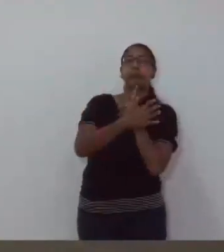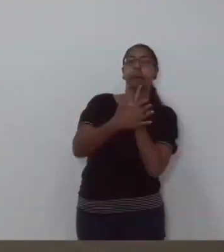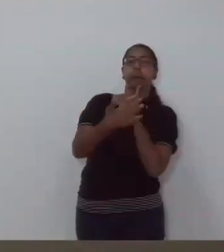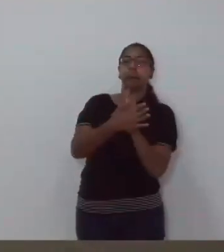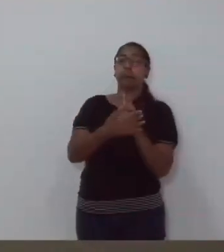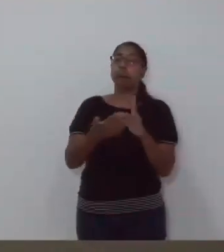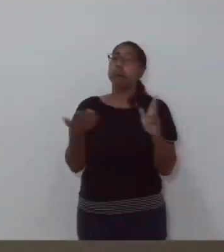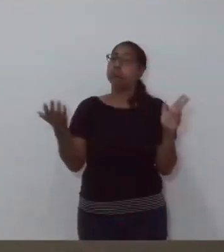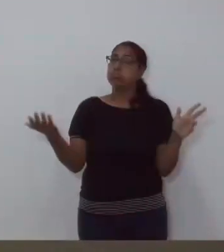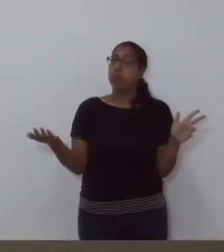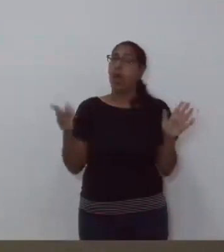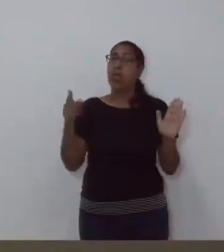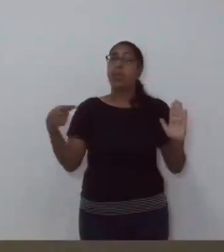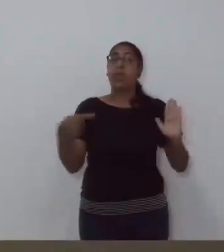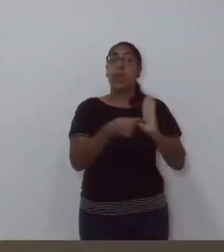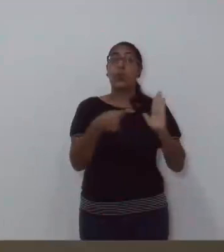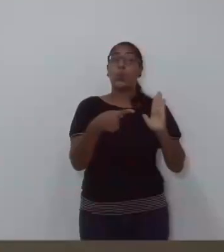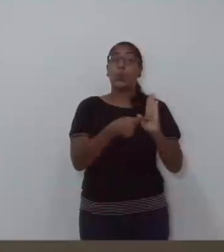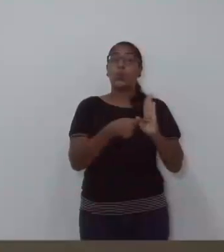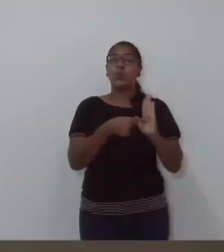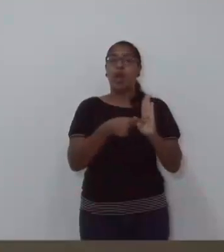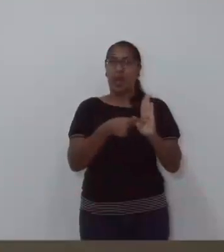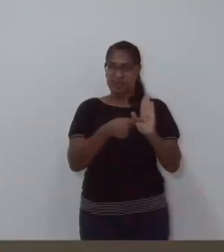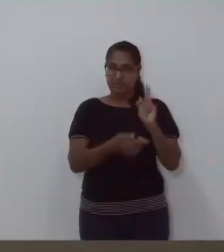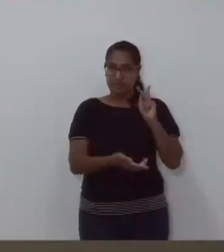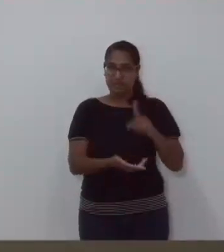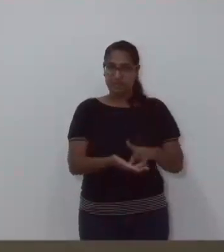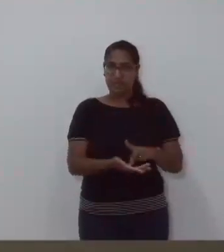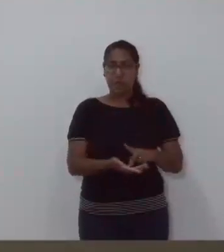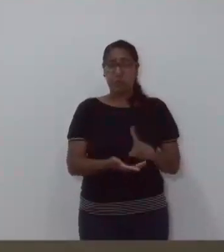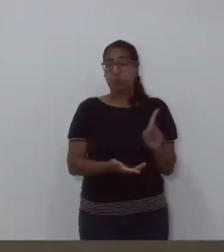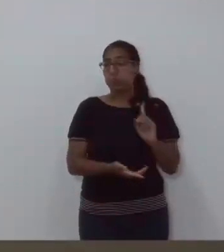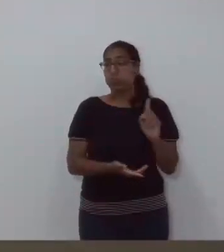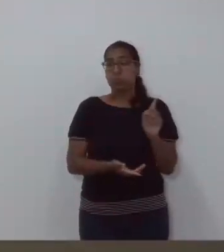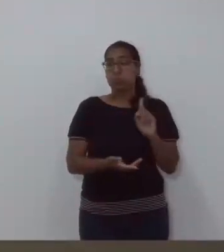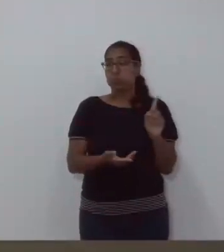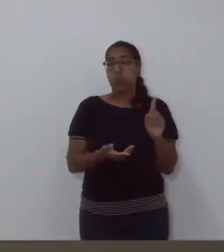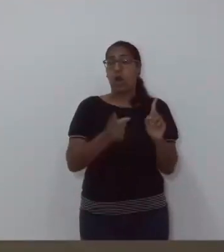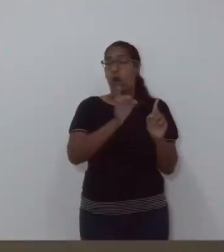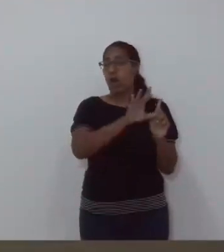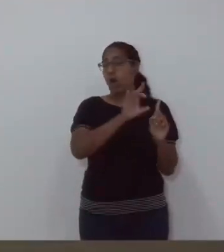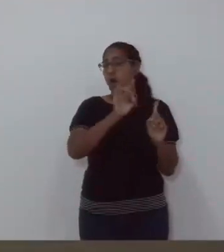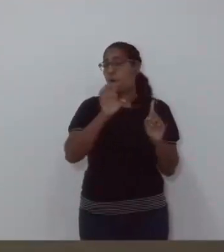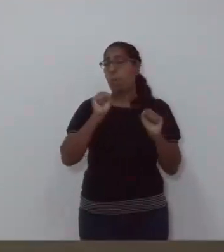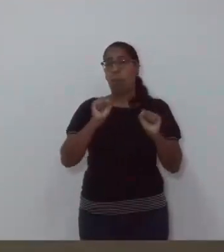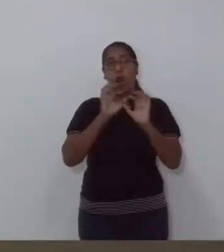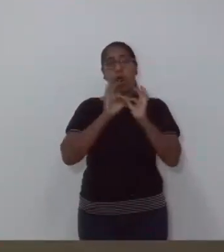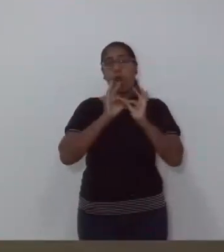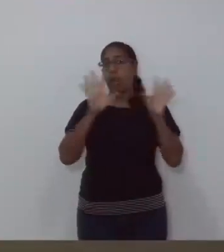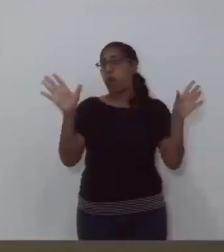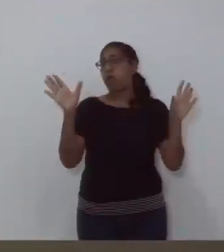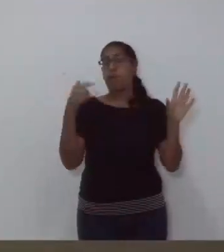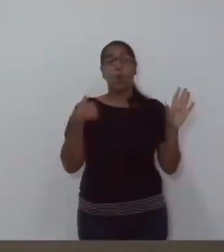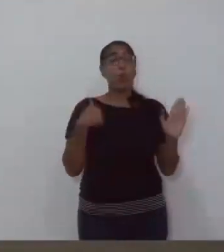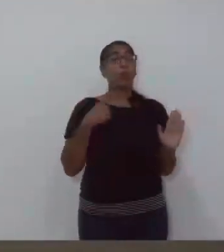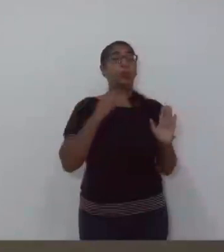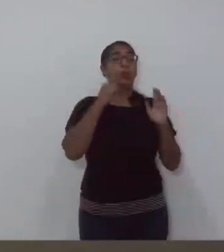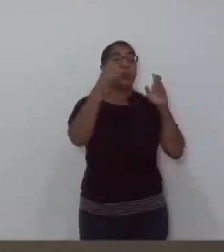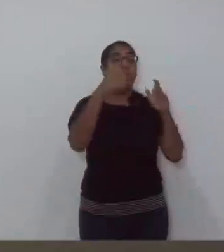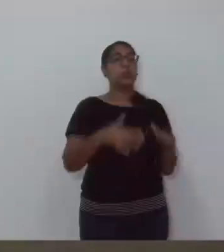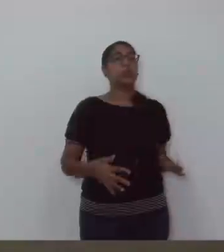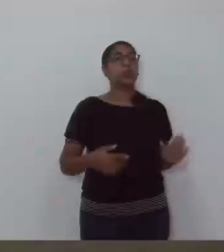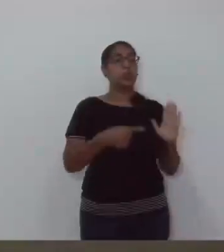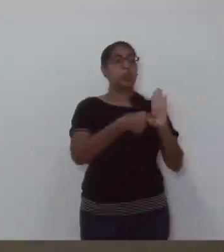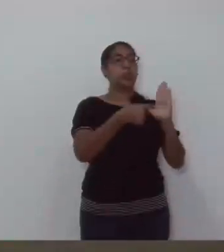que necessariamente ela seja verdadeira. Cada um pode denunciar o que quer, não é? E para isso deve-se investigar. O